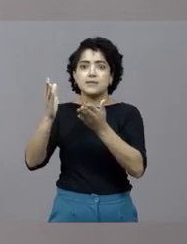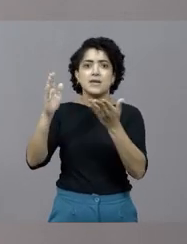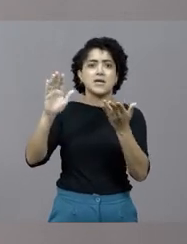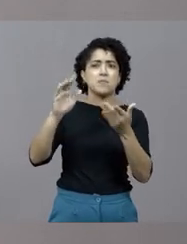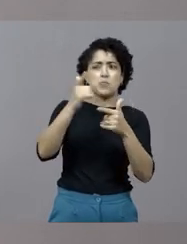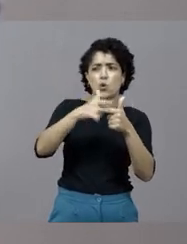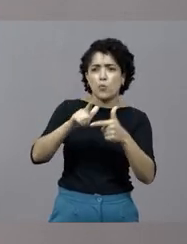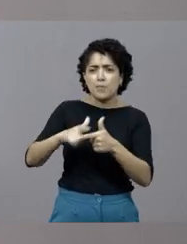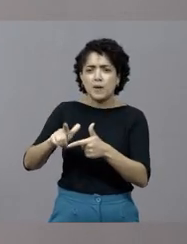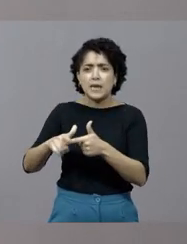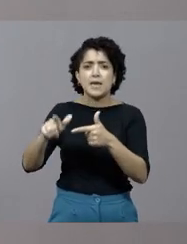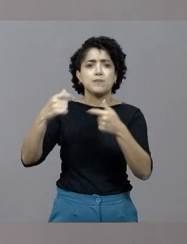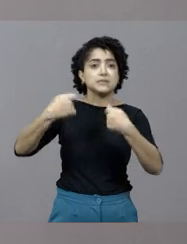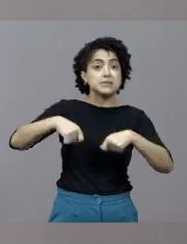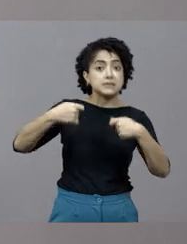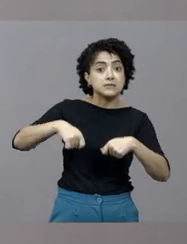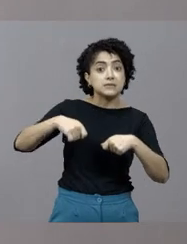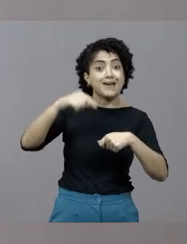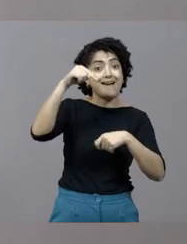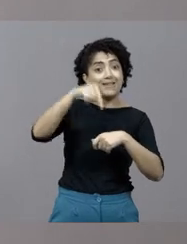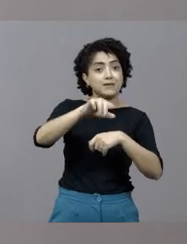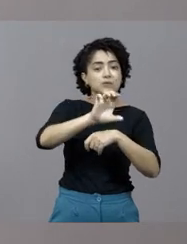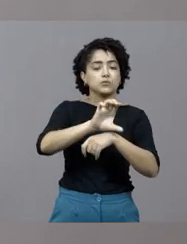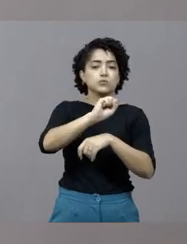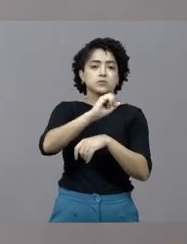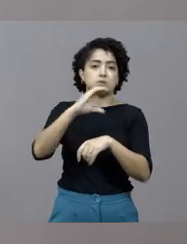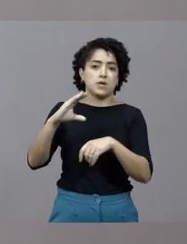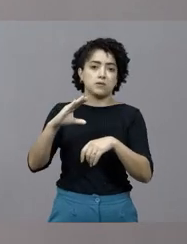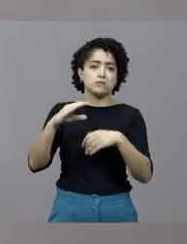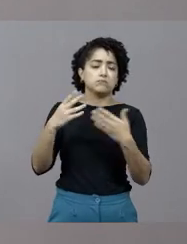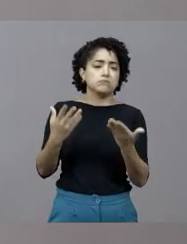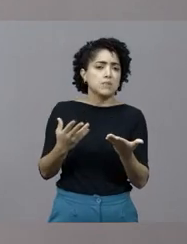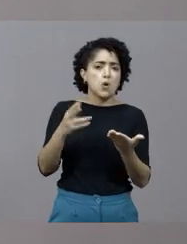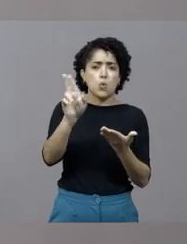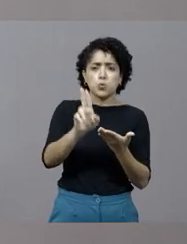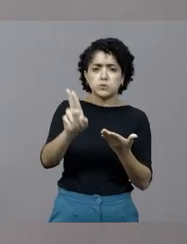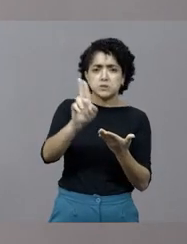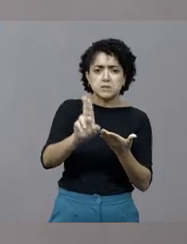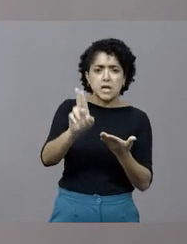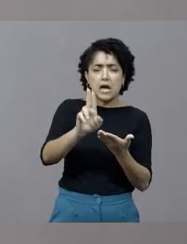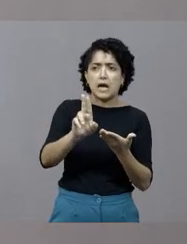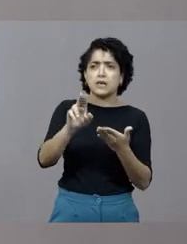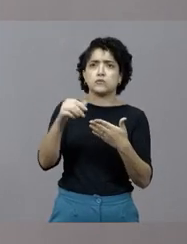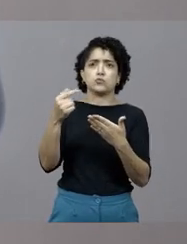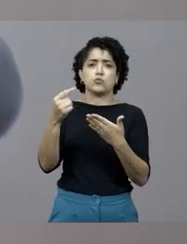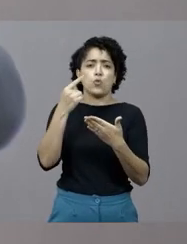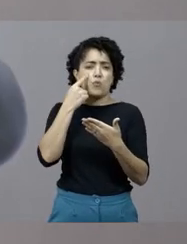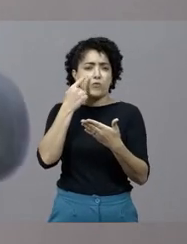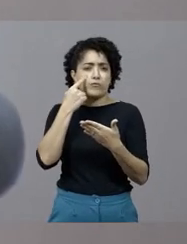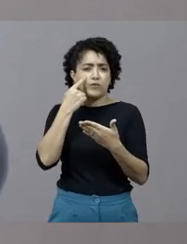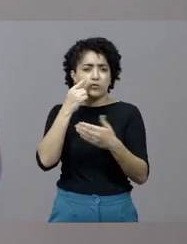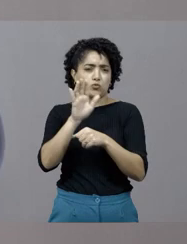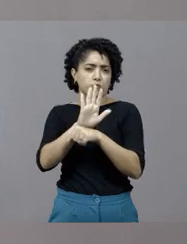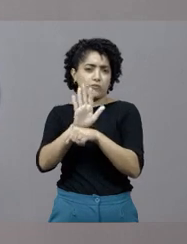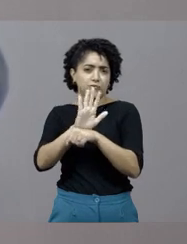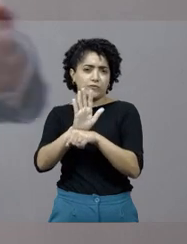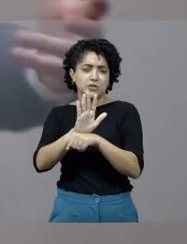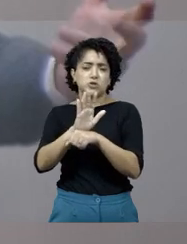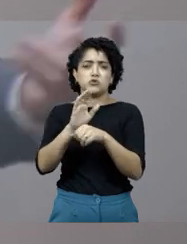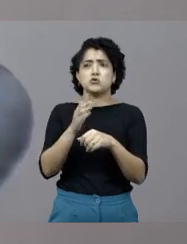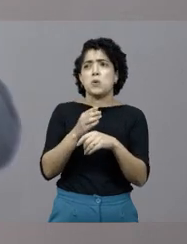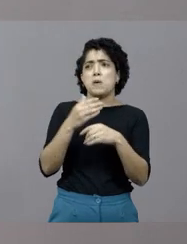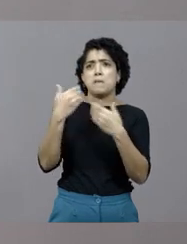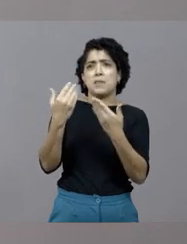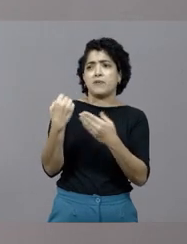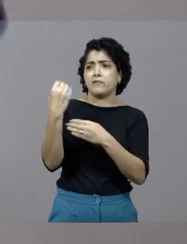necessidades especiais em Santa Catarina. Não pode ser usado, ali como eu mostrei no vídeo, para ele ir em eventos